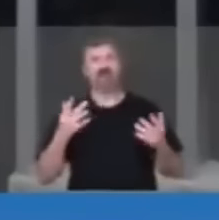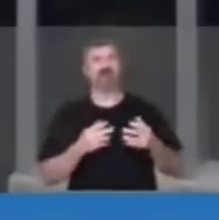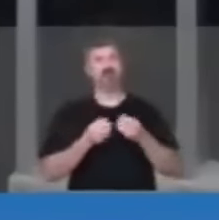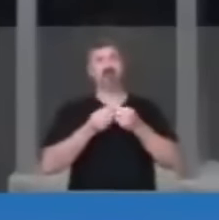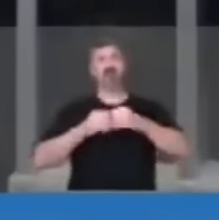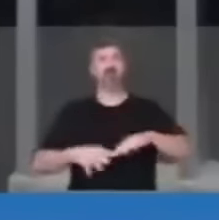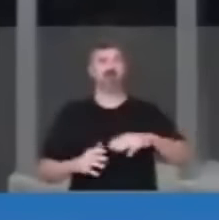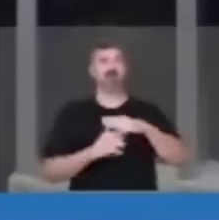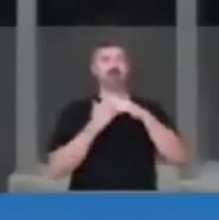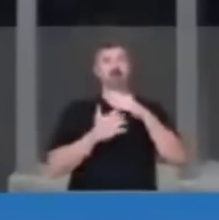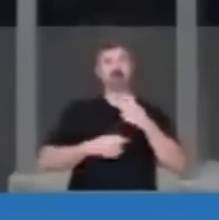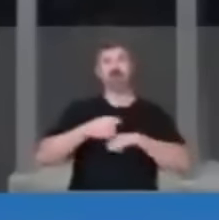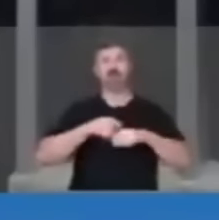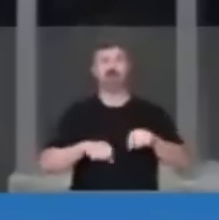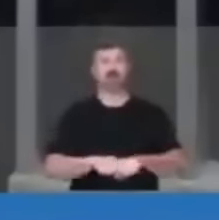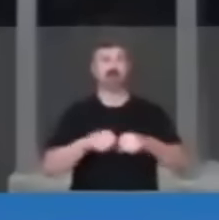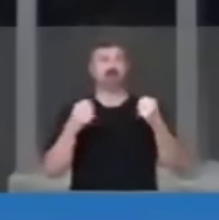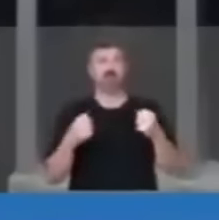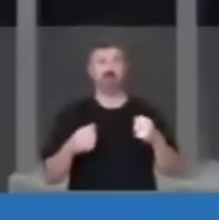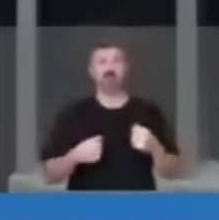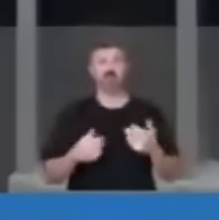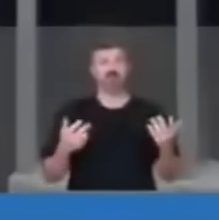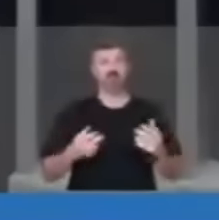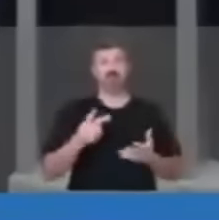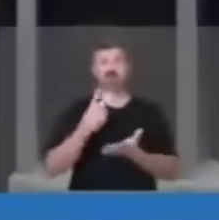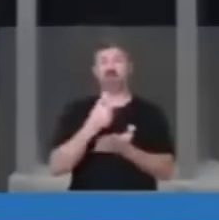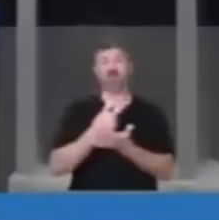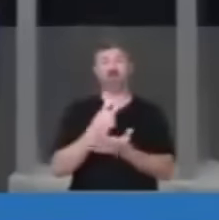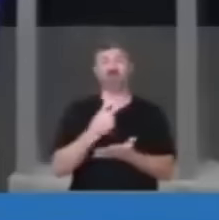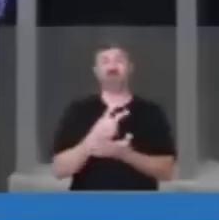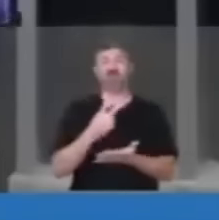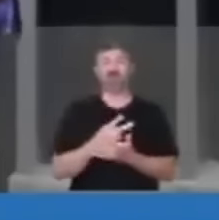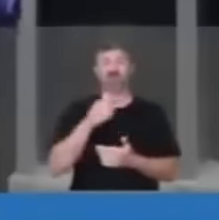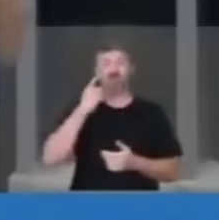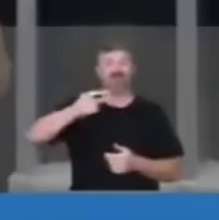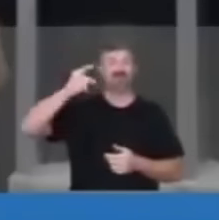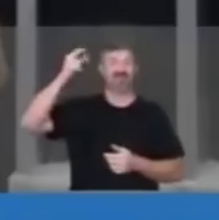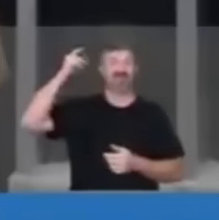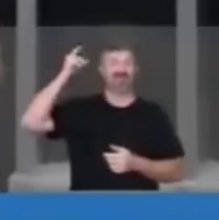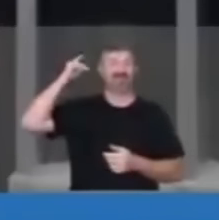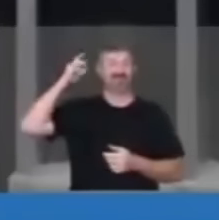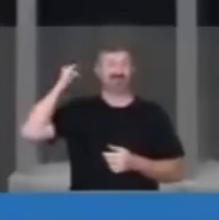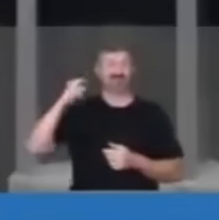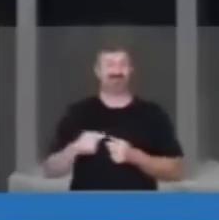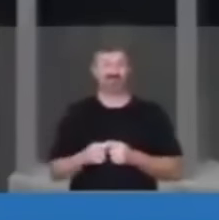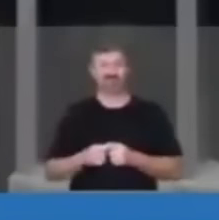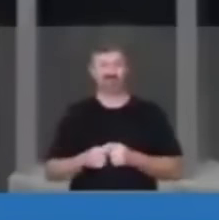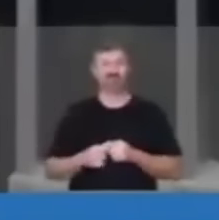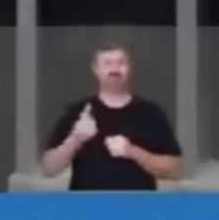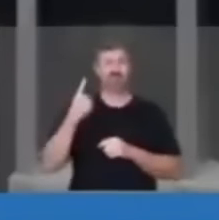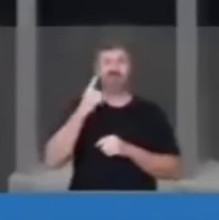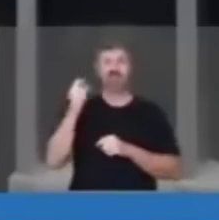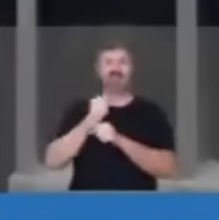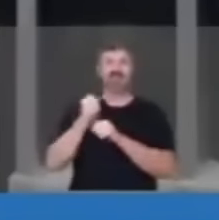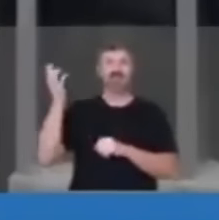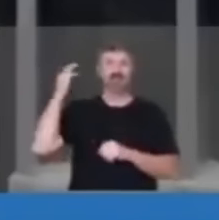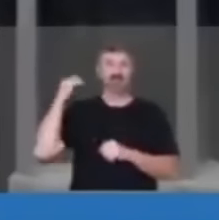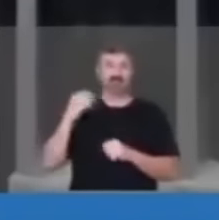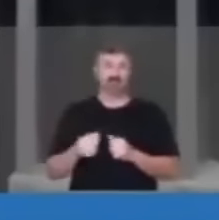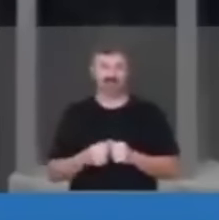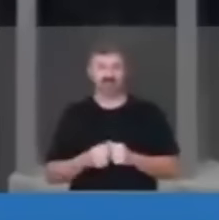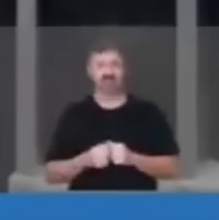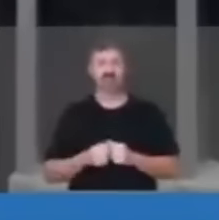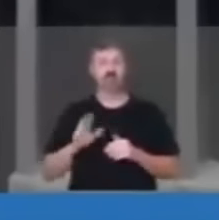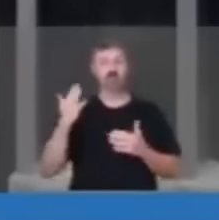as empresas, destruir a economia, era o argumento que usavam há décadas atrás ou um século atrás, quando